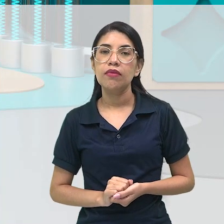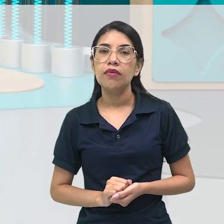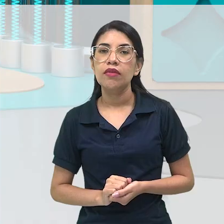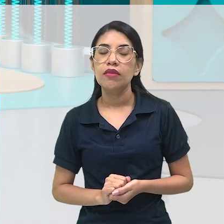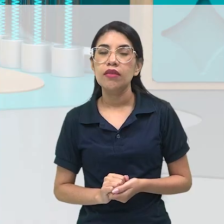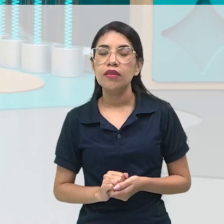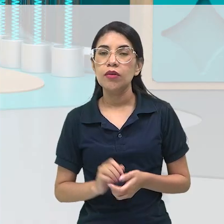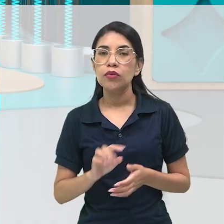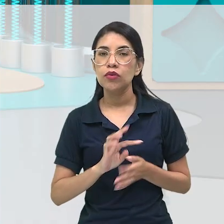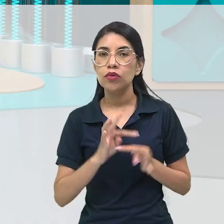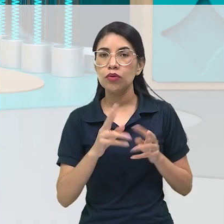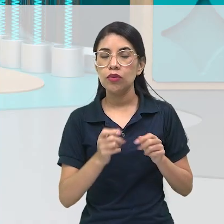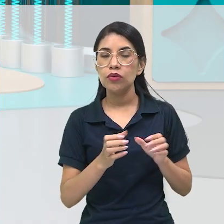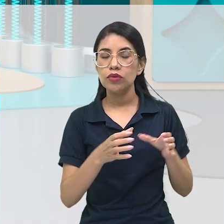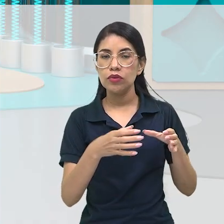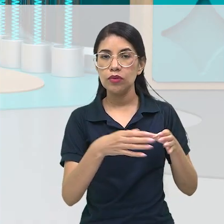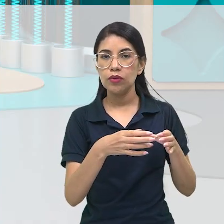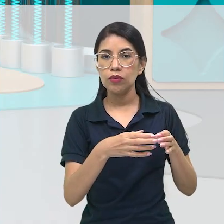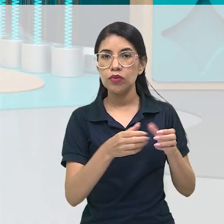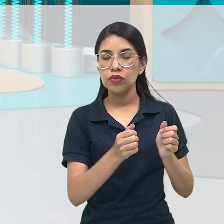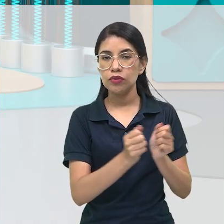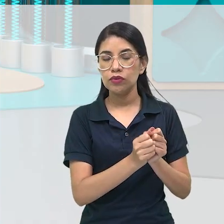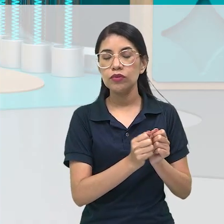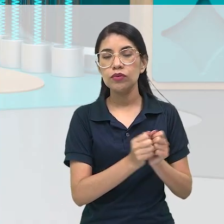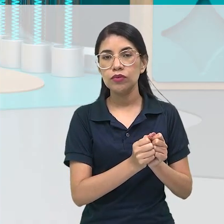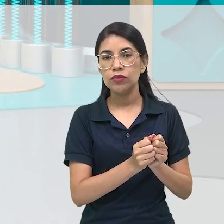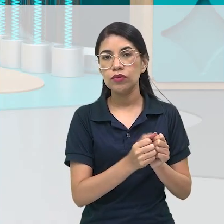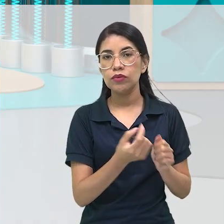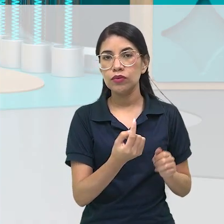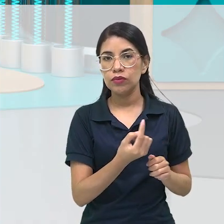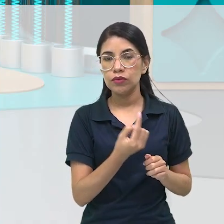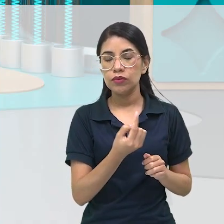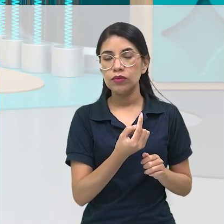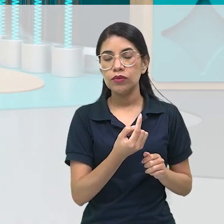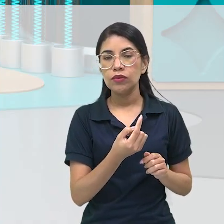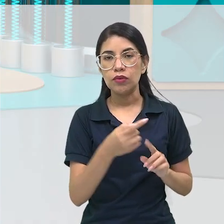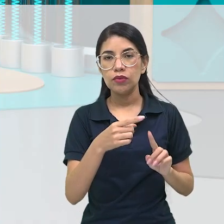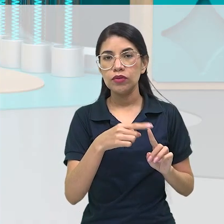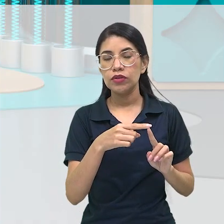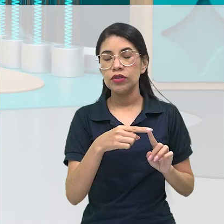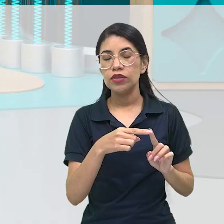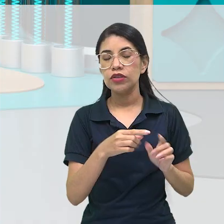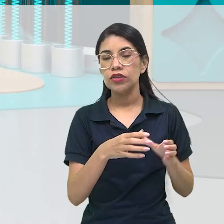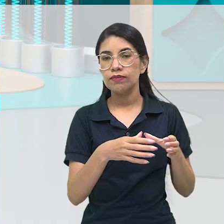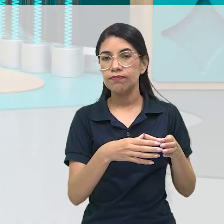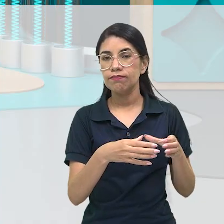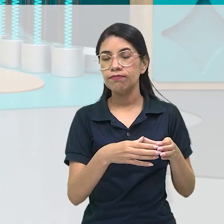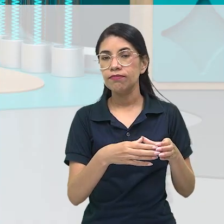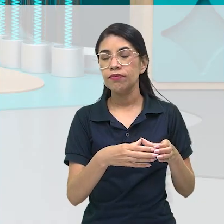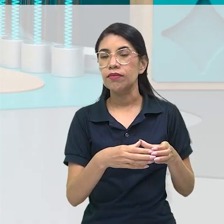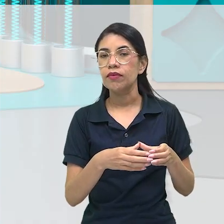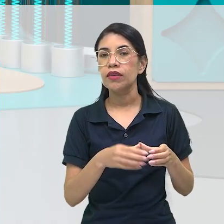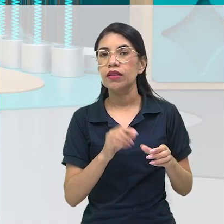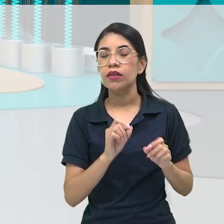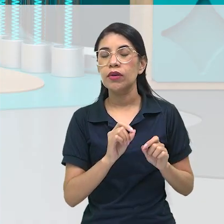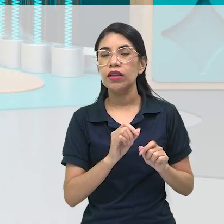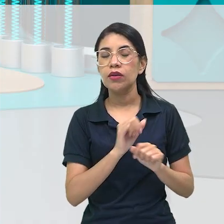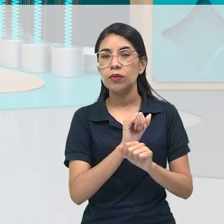esses daí, todos eles são de um time só, são do mesmo time. E eles estão na condição